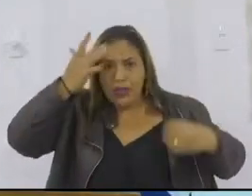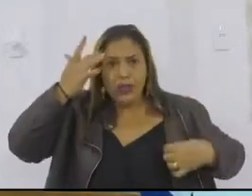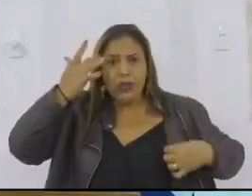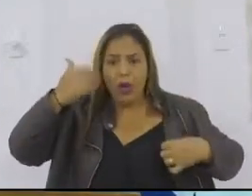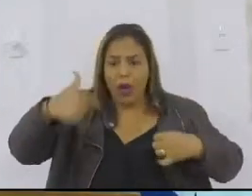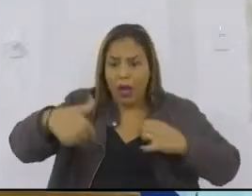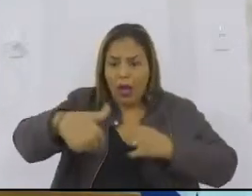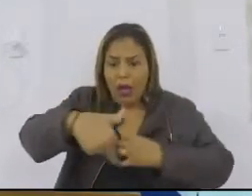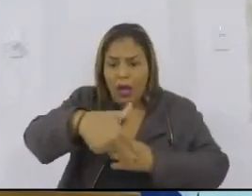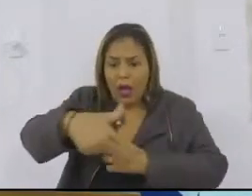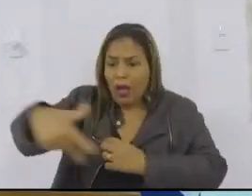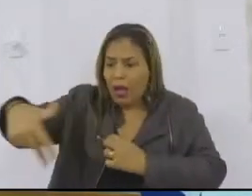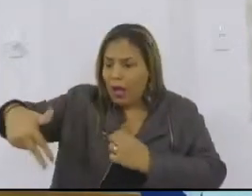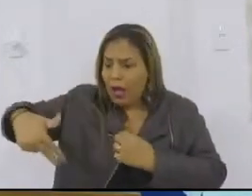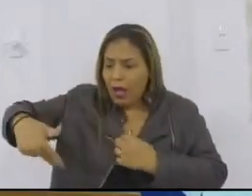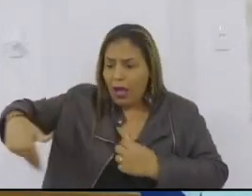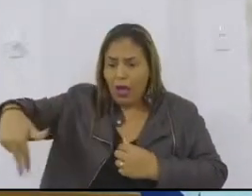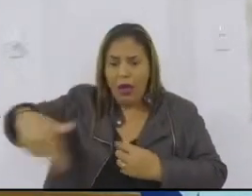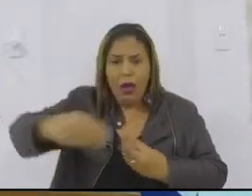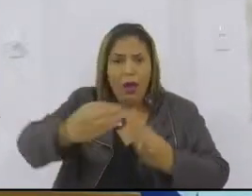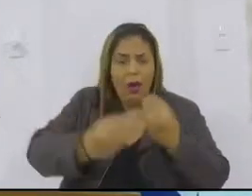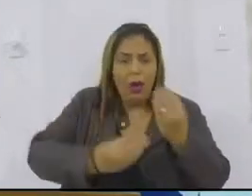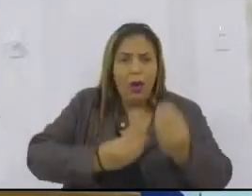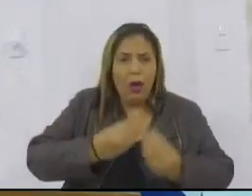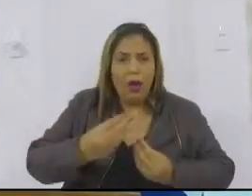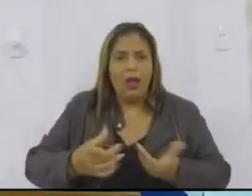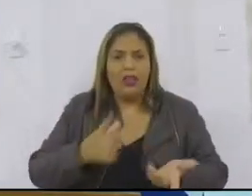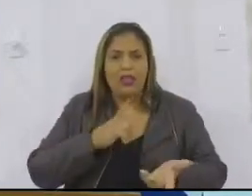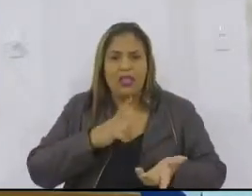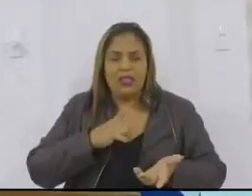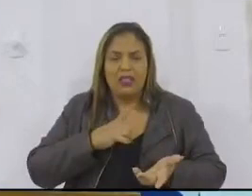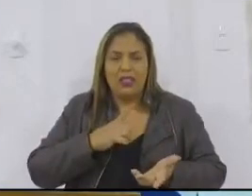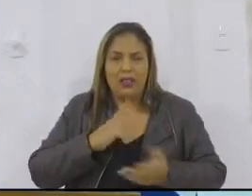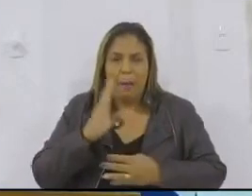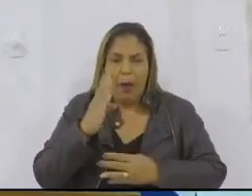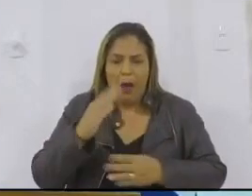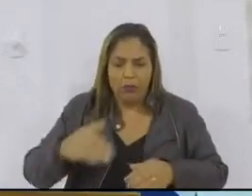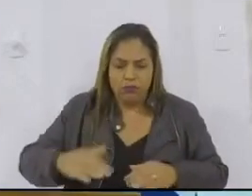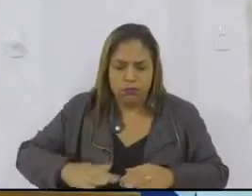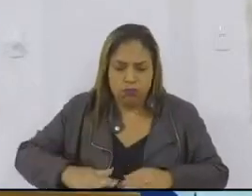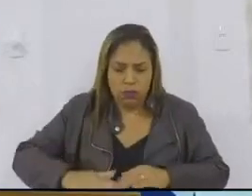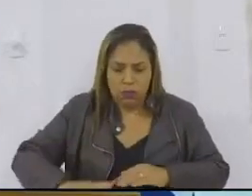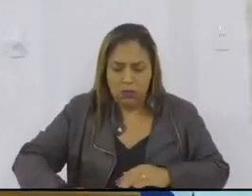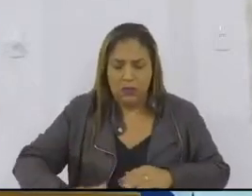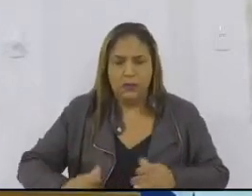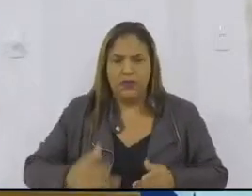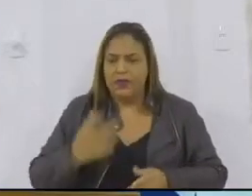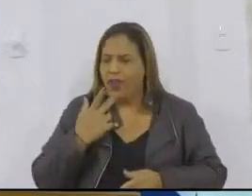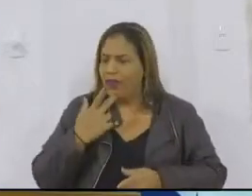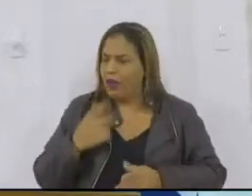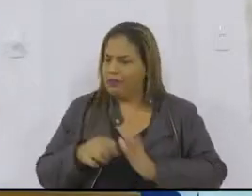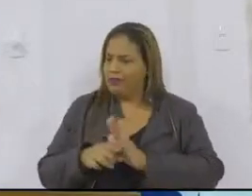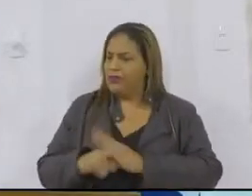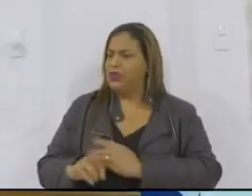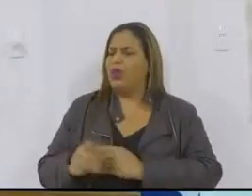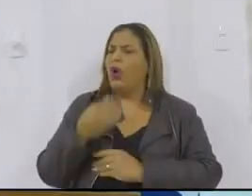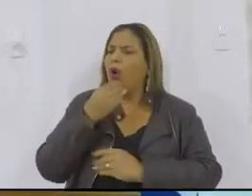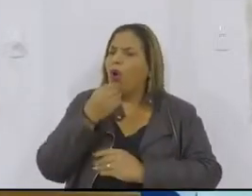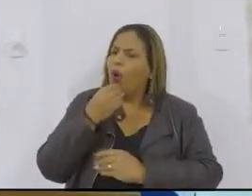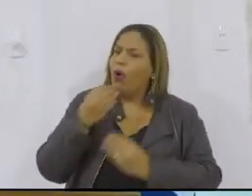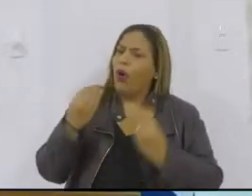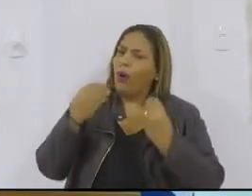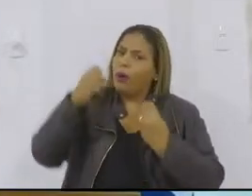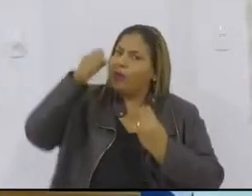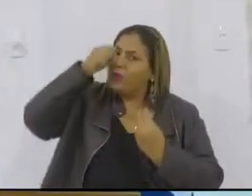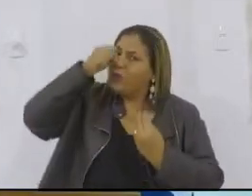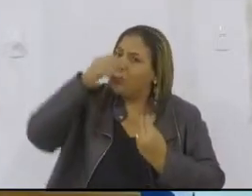anda nesse quintal? Aí tinha umas tábuas, né? Aí eu falei para o rapaz assim, que foi me mostrar: gente, isso é um